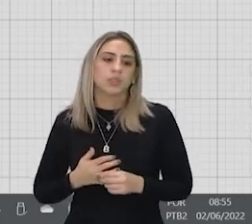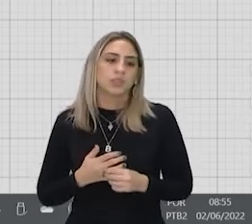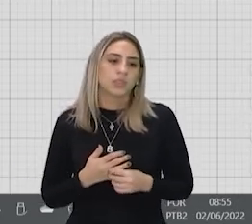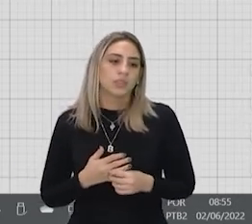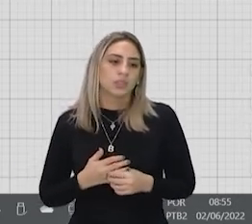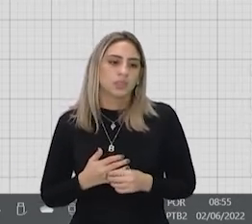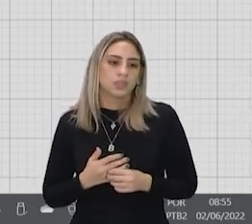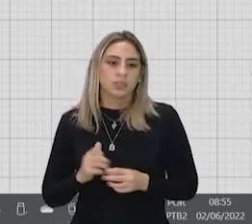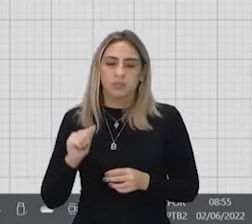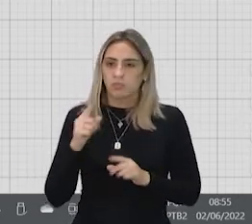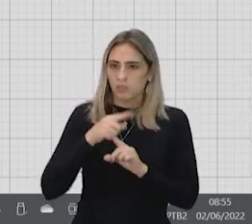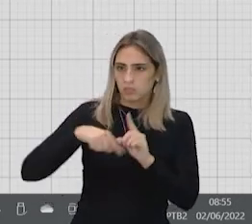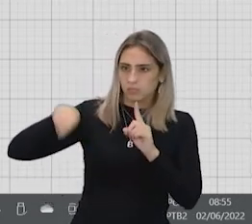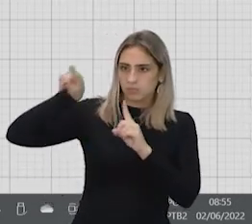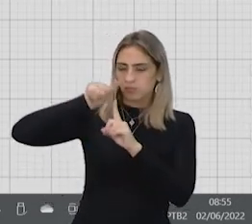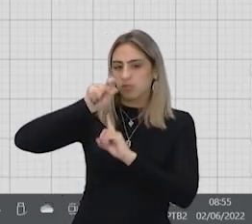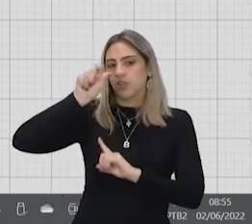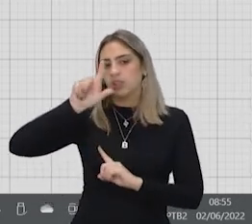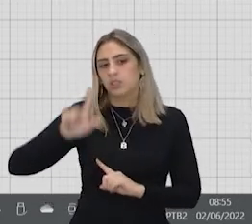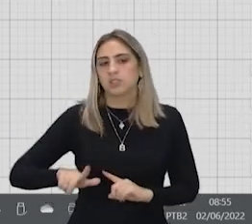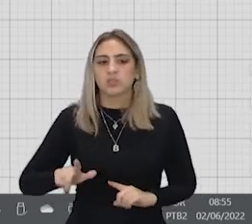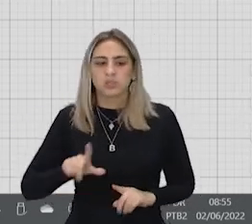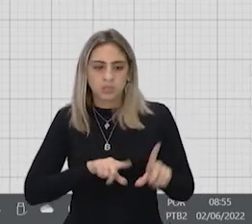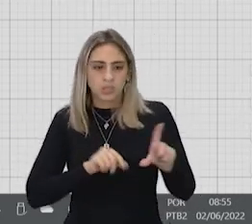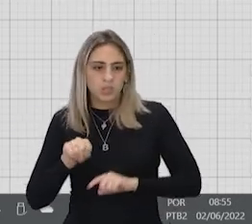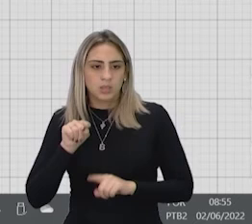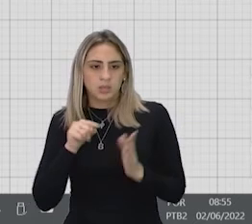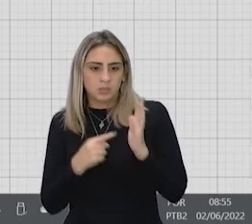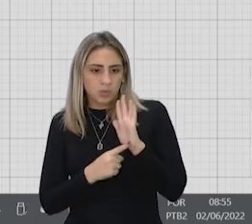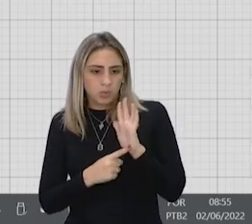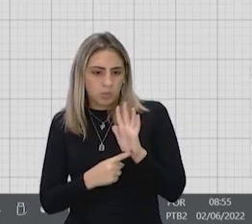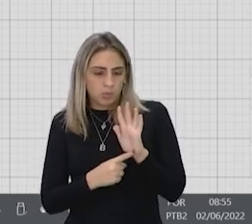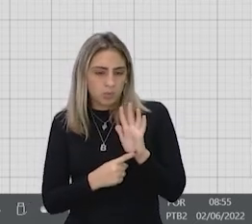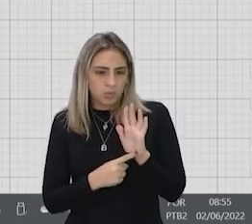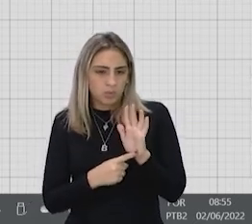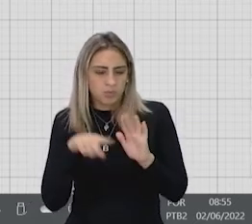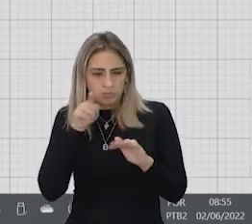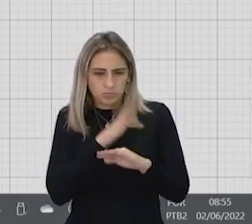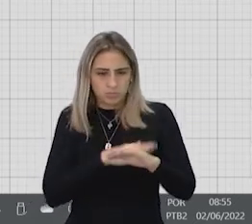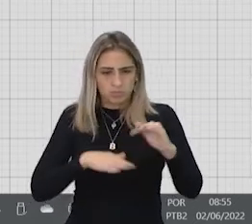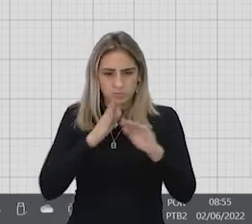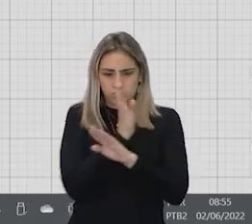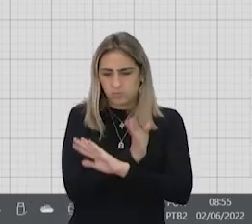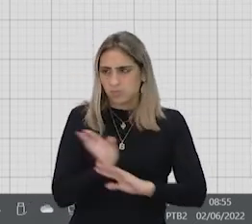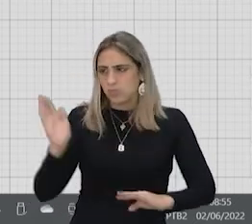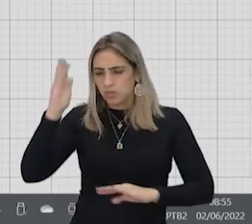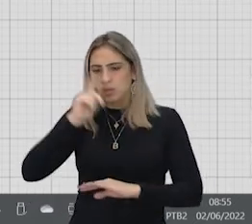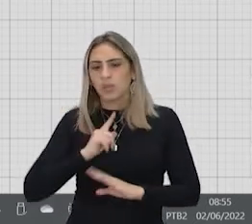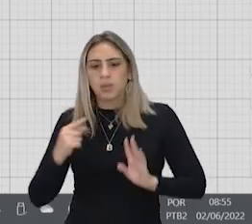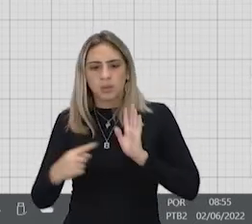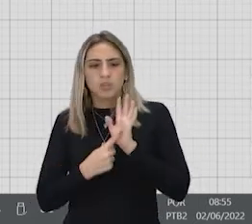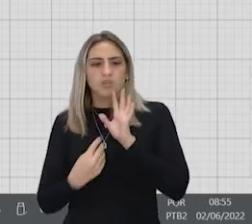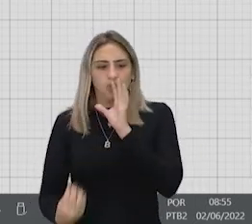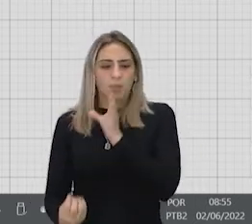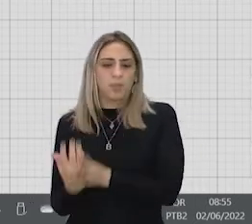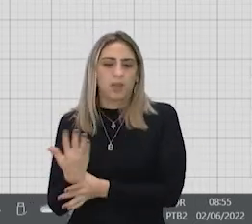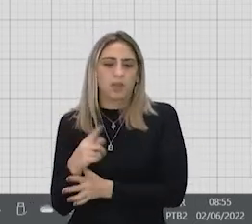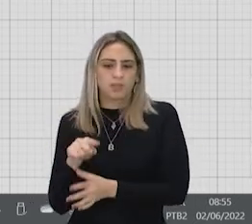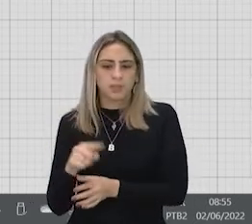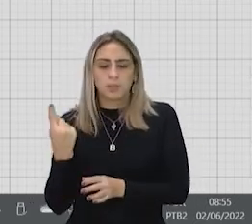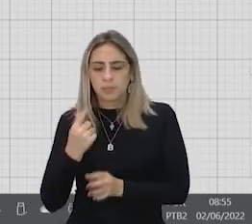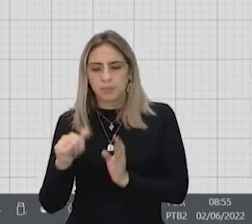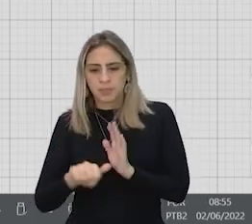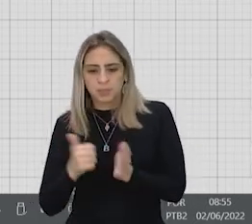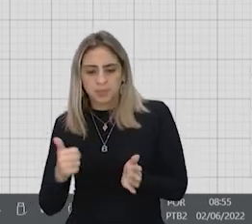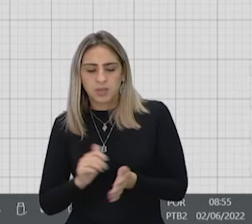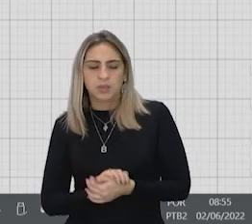A, lá em cima, ele fica azul, escolhe ponto. Se você clicar em cima da reta, você vai ter um ponto, ele vai aparecer lá, ó. O primeiro vai